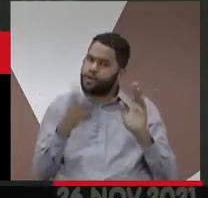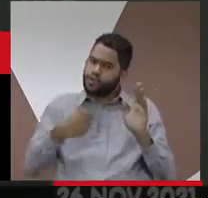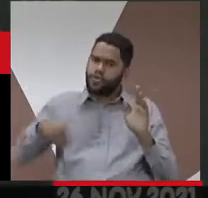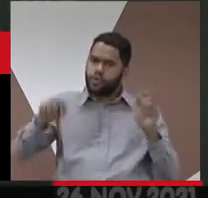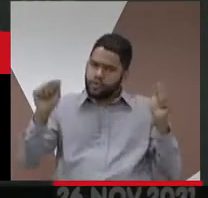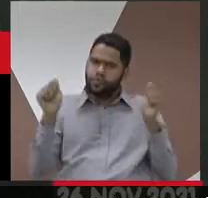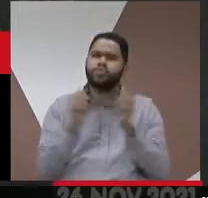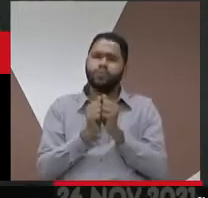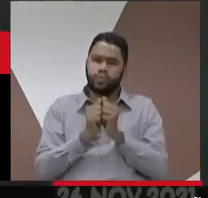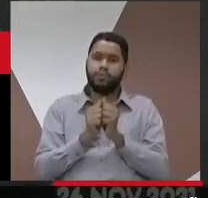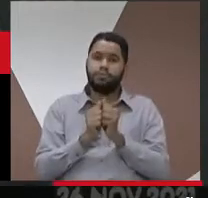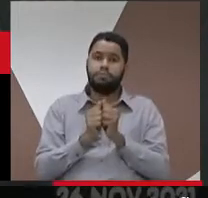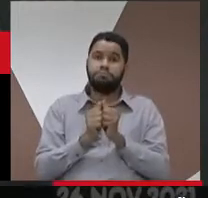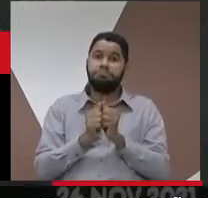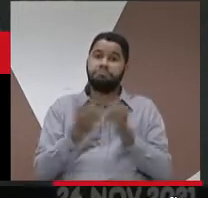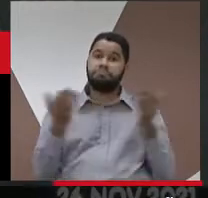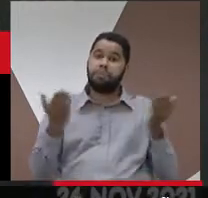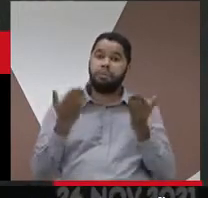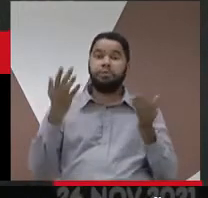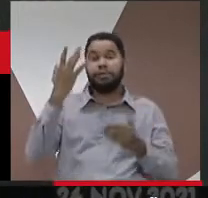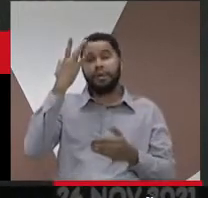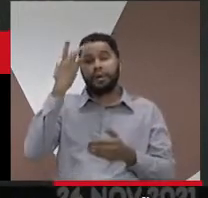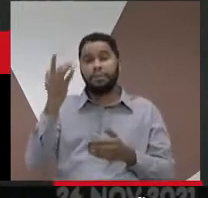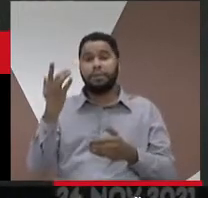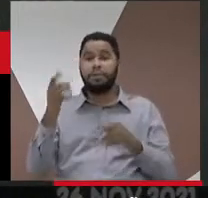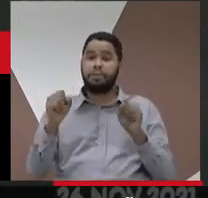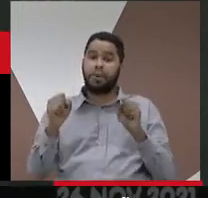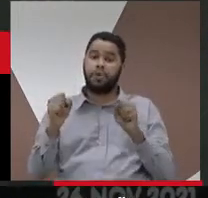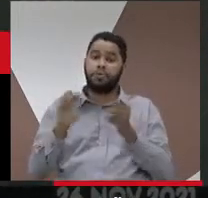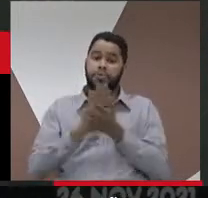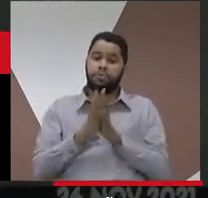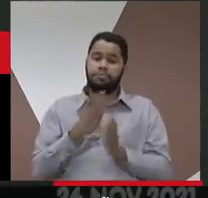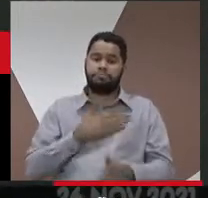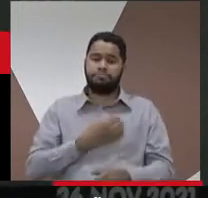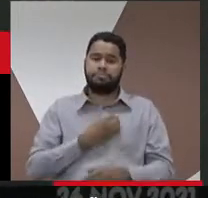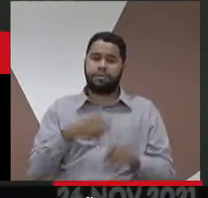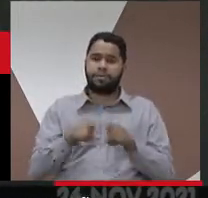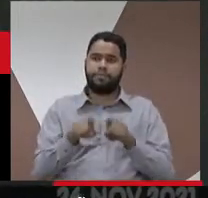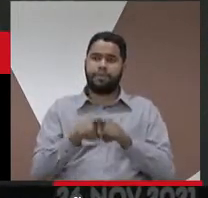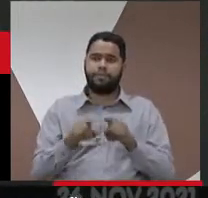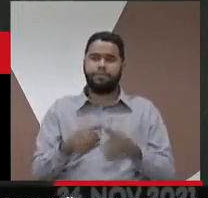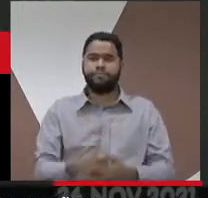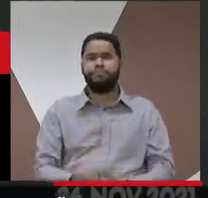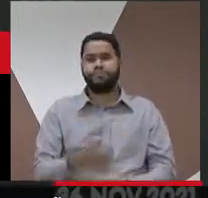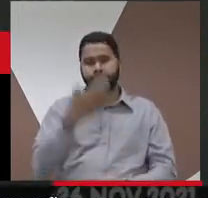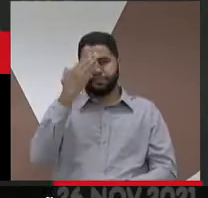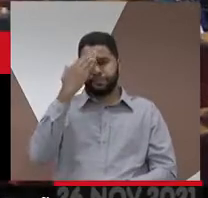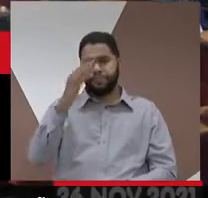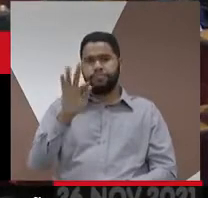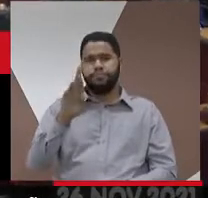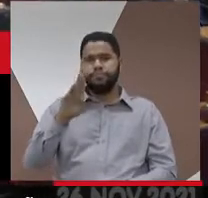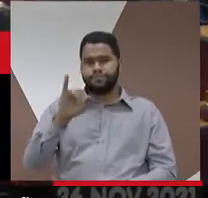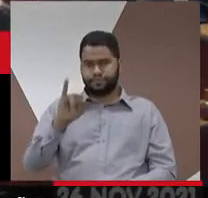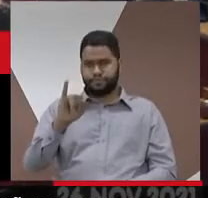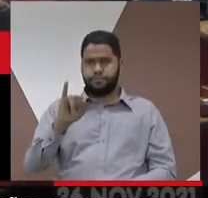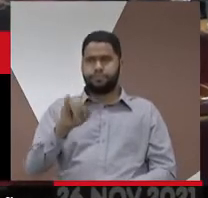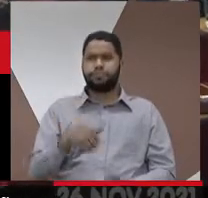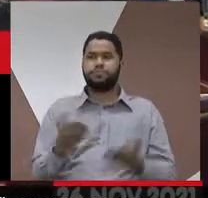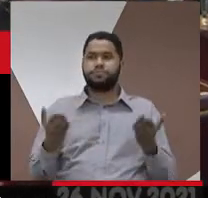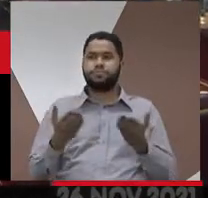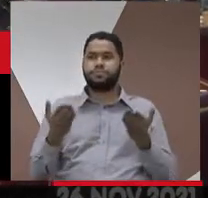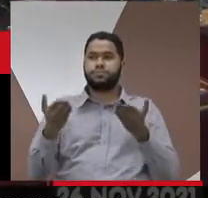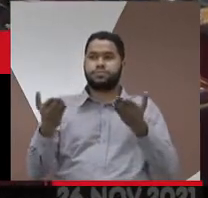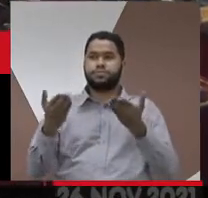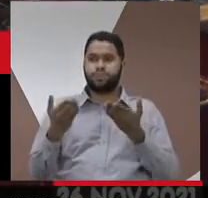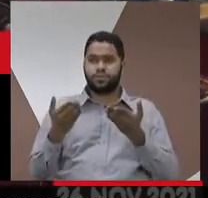salva hoje, mas amanhã vai me matar também. Obrigado. Muito obrigado, Frei Gilvander. Vamos ouvir agora